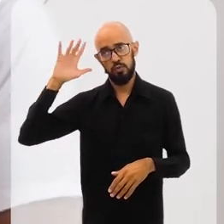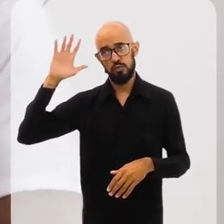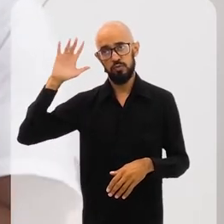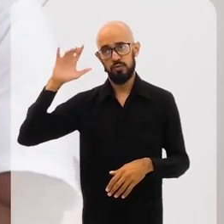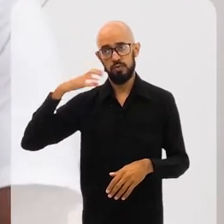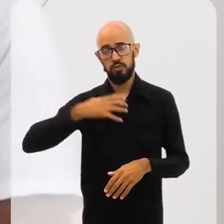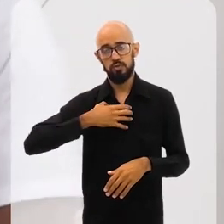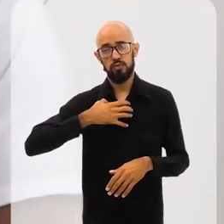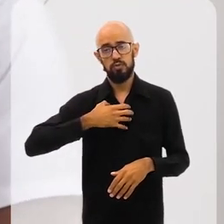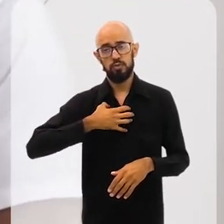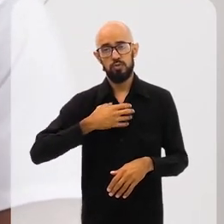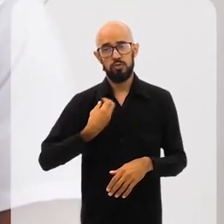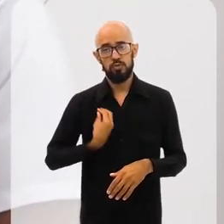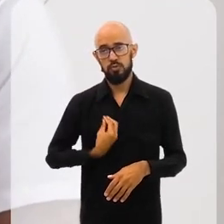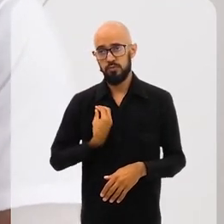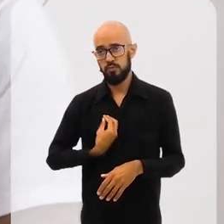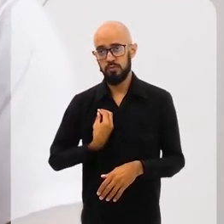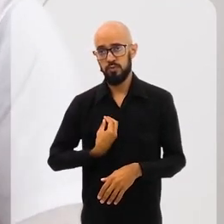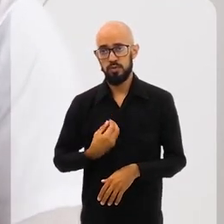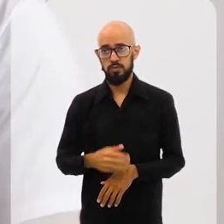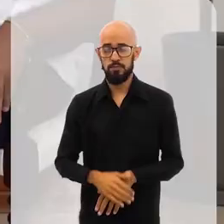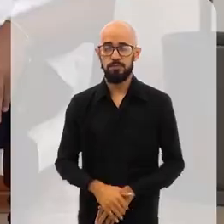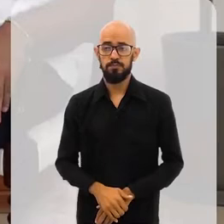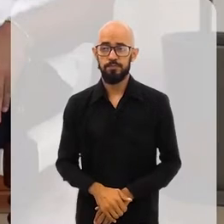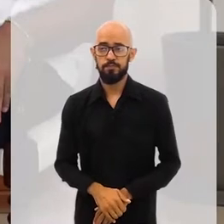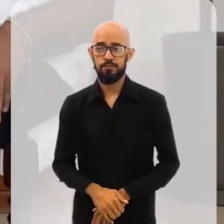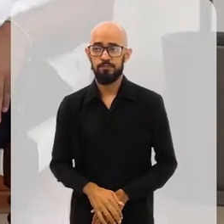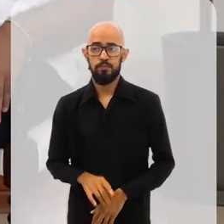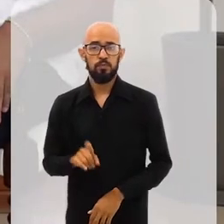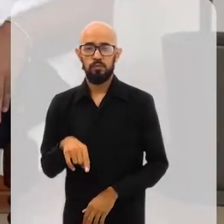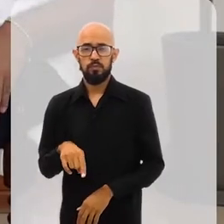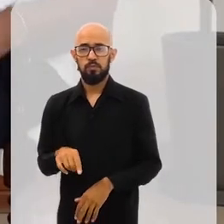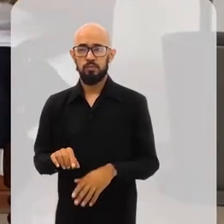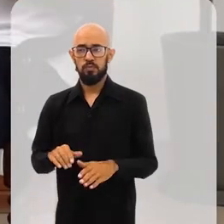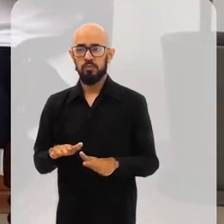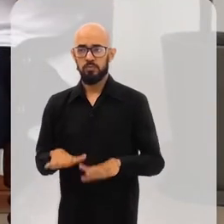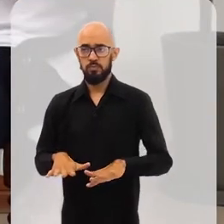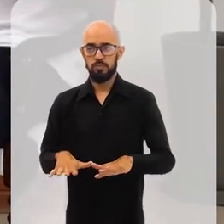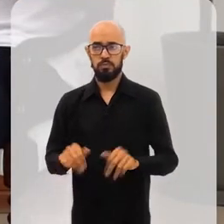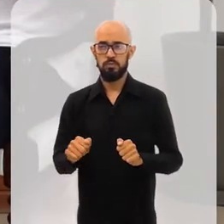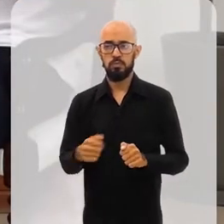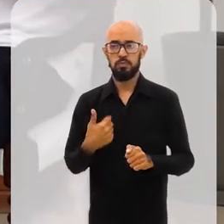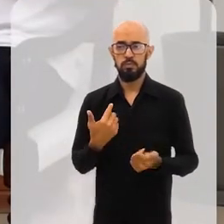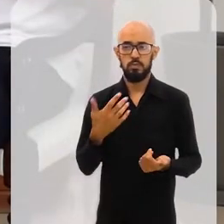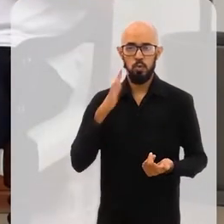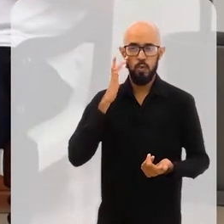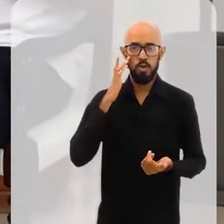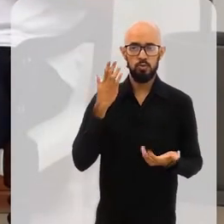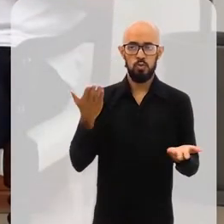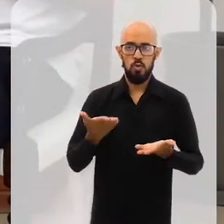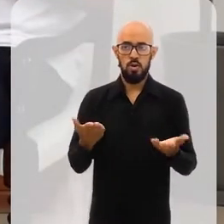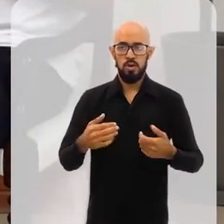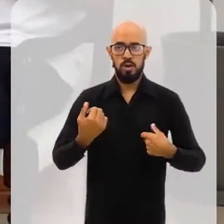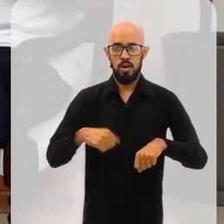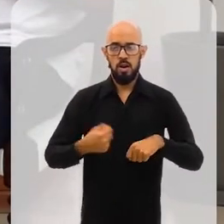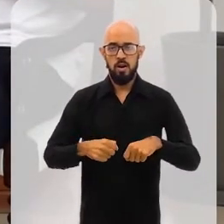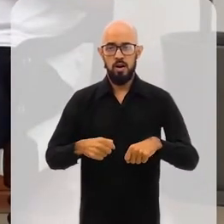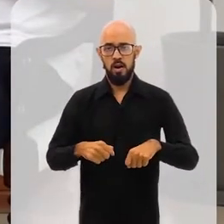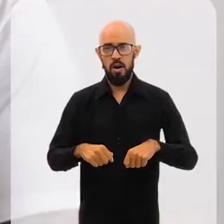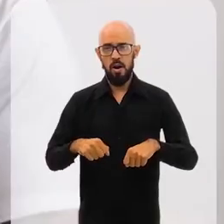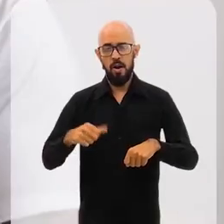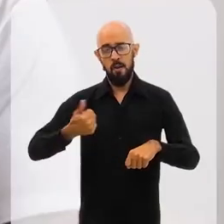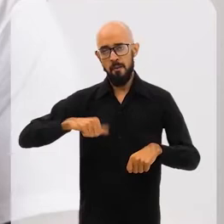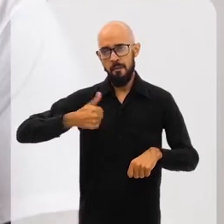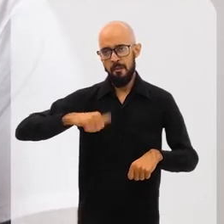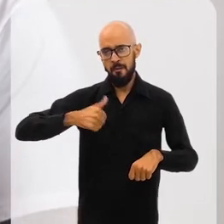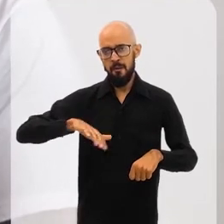já trabalha com todo esse sentido de vida que a gente tem por Ifá, entende? Tá. Então é simplesmente, hoje, eu acho que a gente precisa